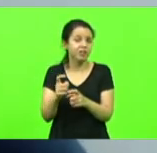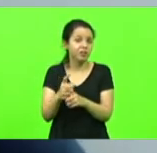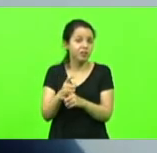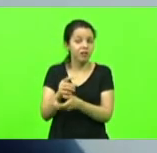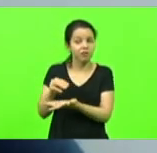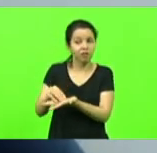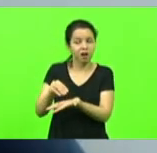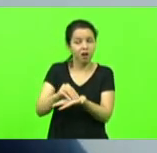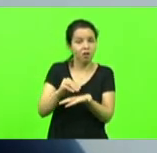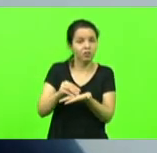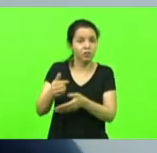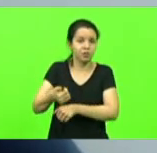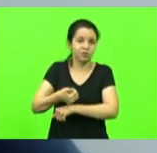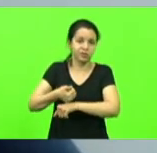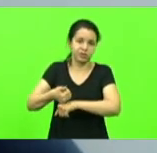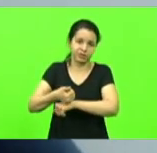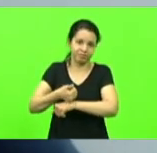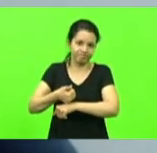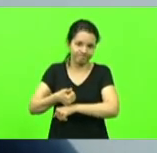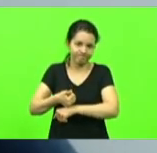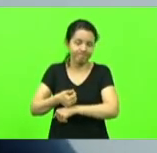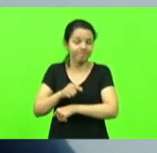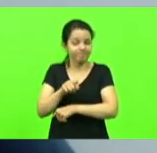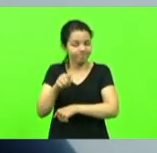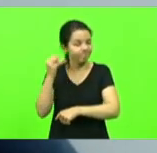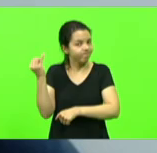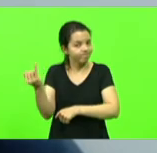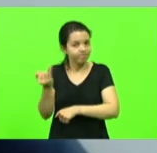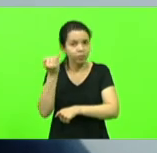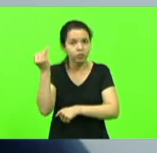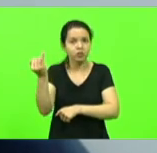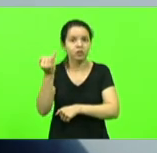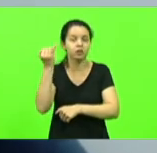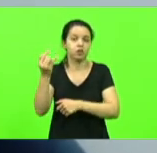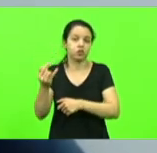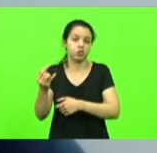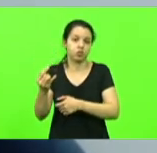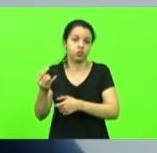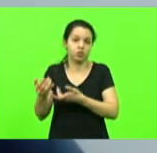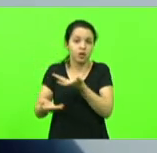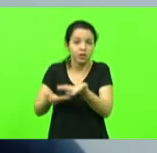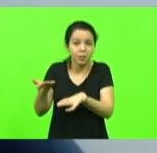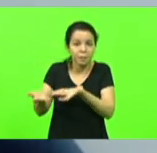fazem toda a diferença dentro do tratamento de uma pessoa com autismo,